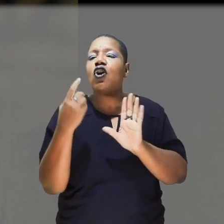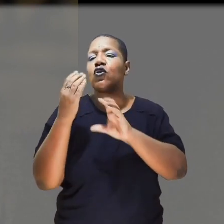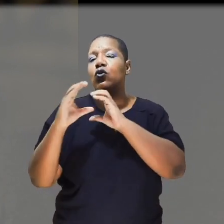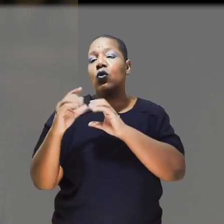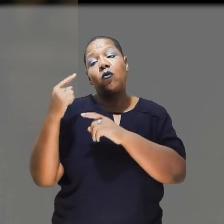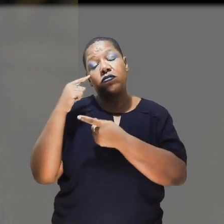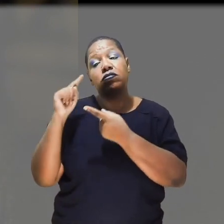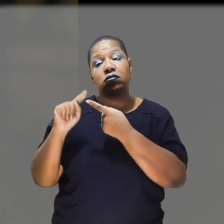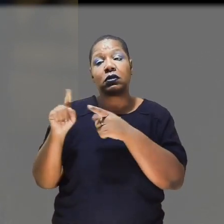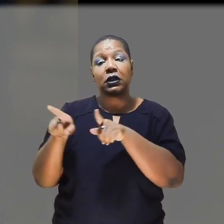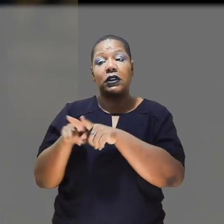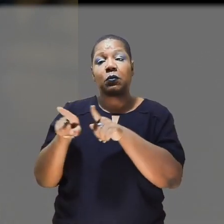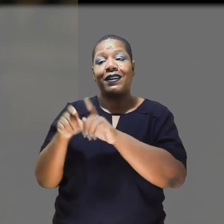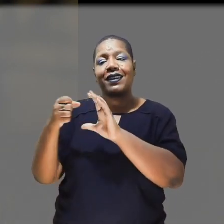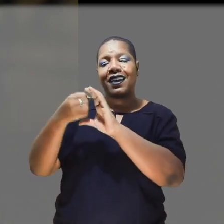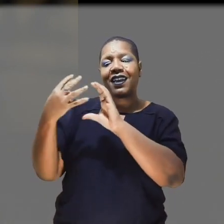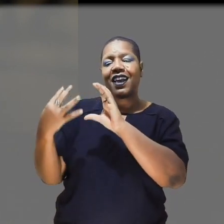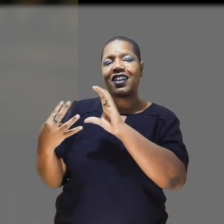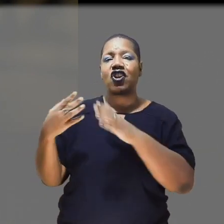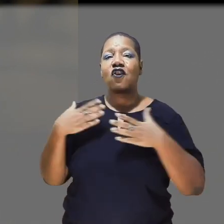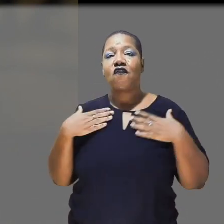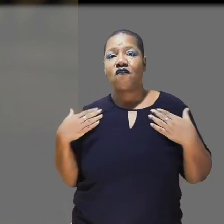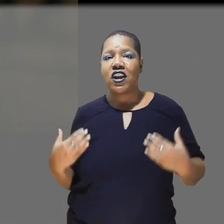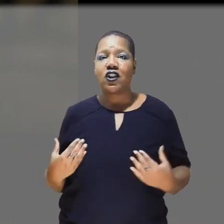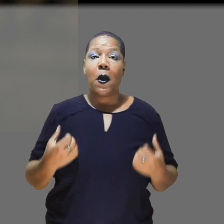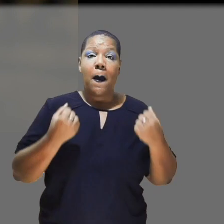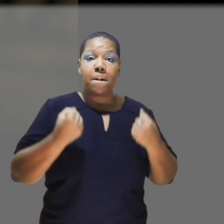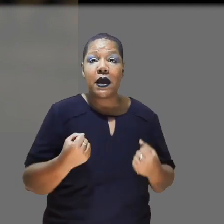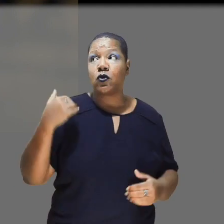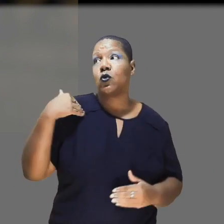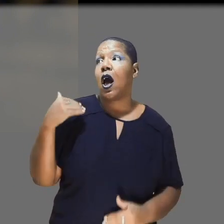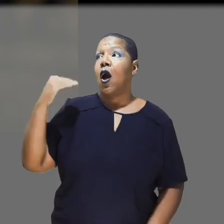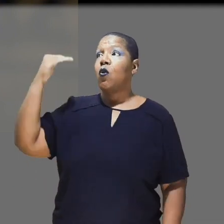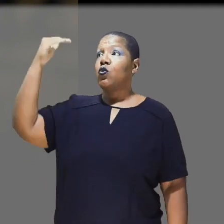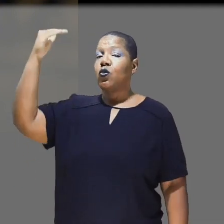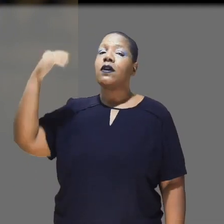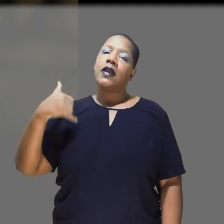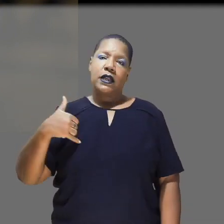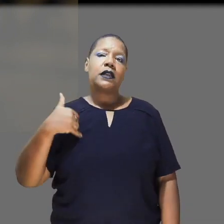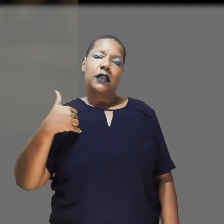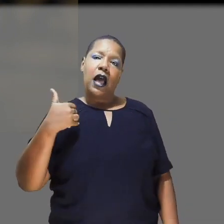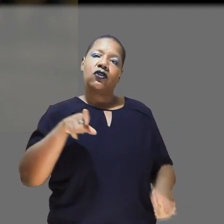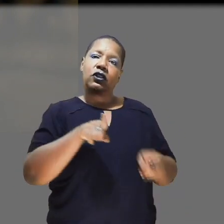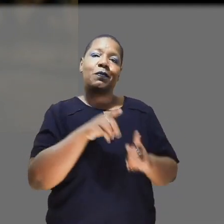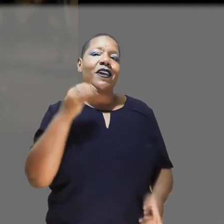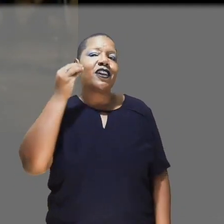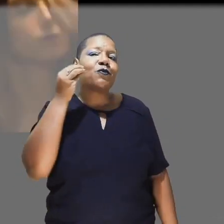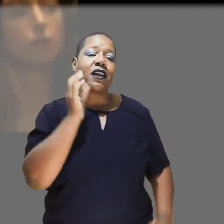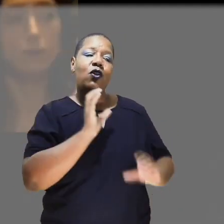em consideração características físicas, como peso e altura, além de idade e experiência com o